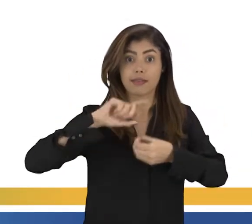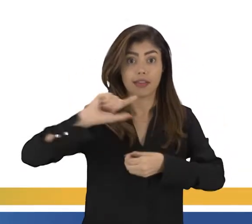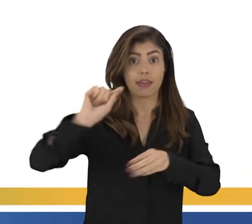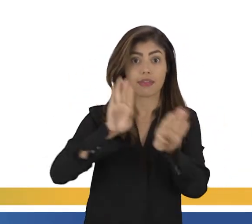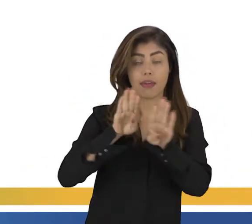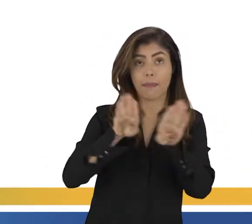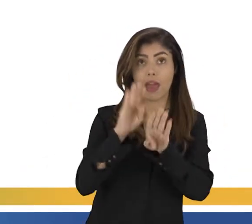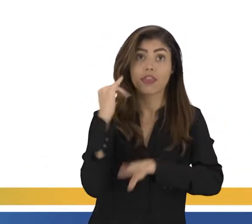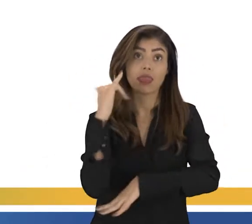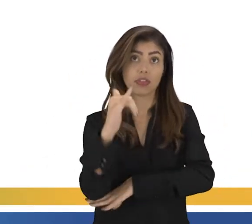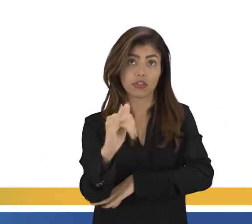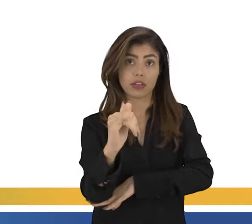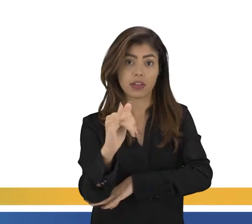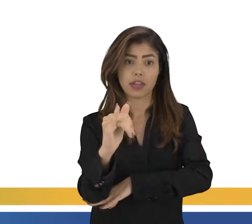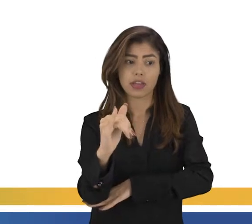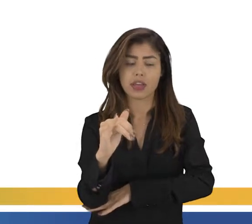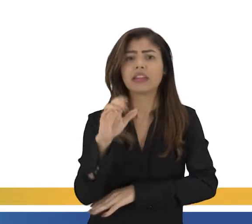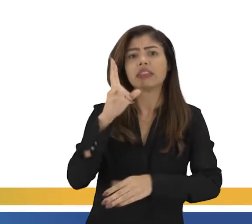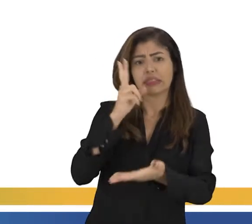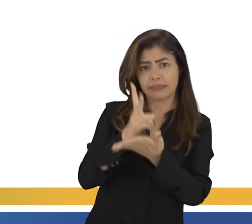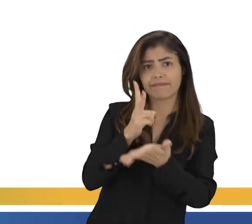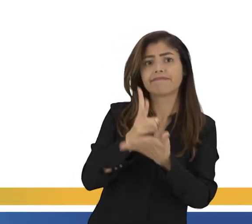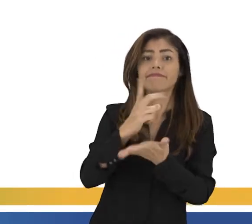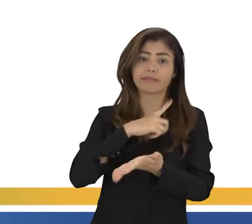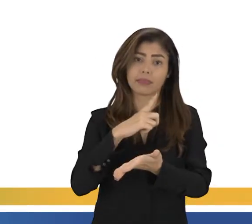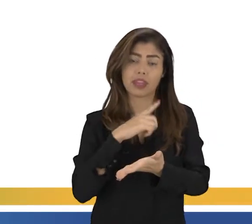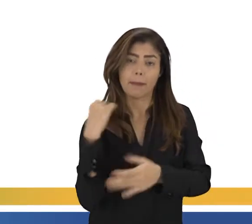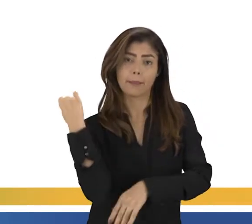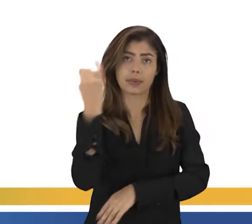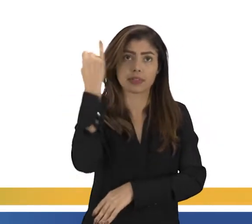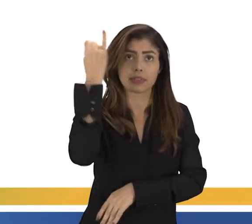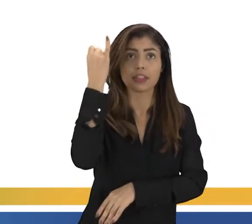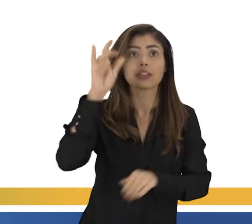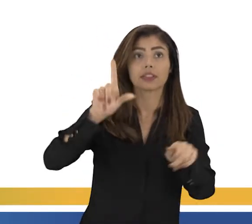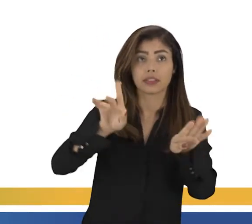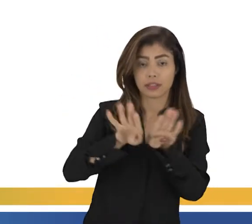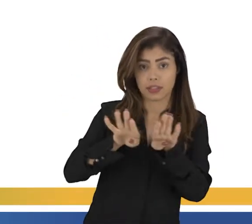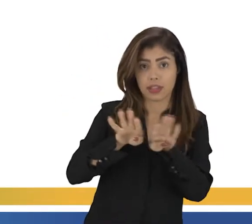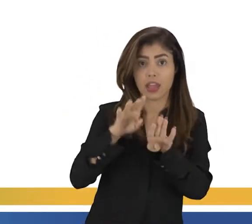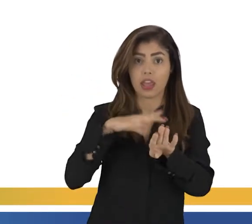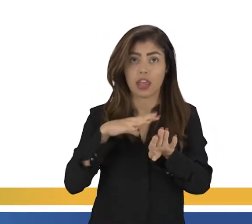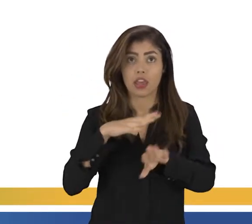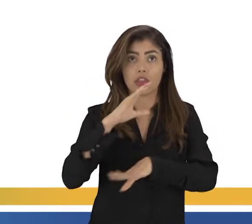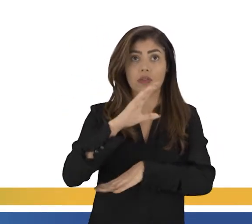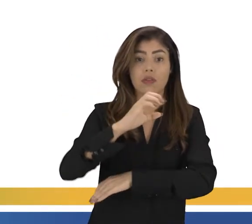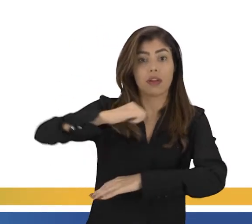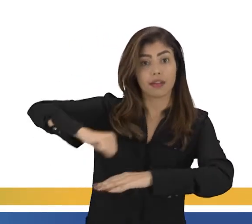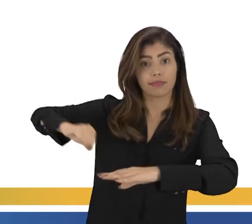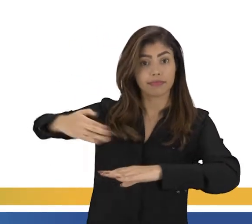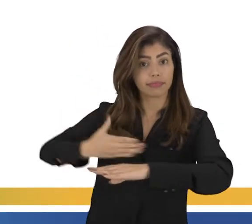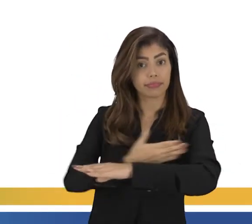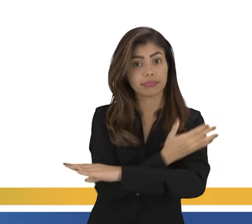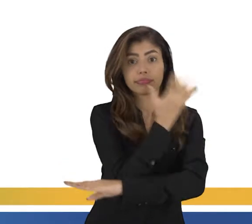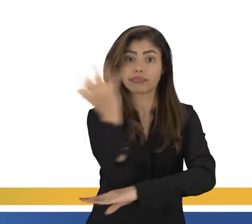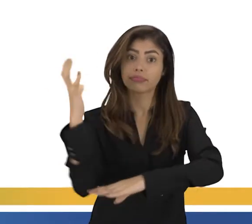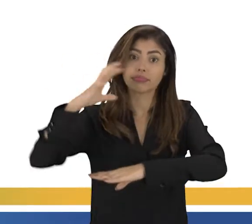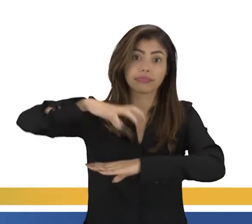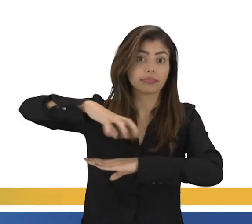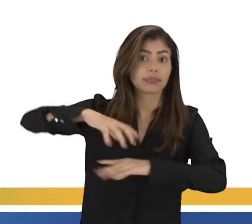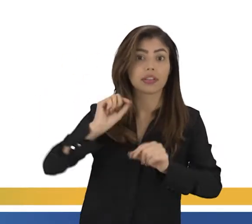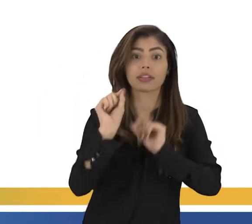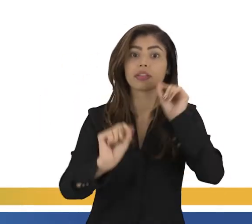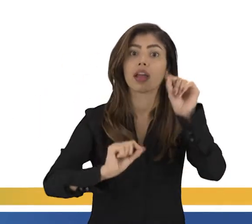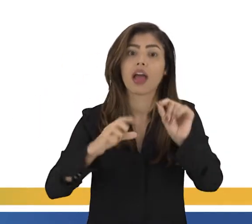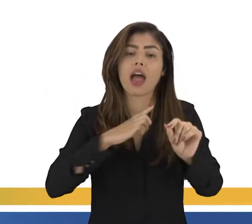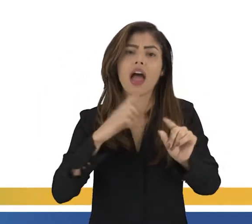fluxo de energia é fundamental para o funcionamento e manutenção dos ecossistemas e é expresso como a